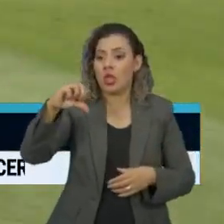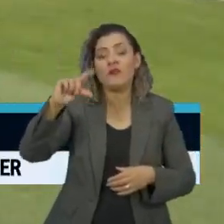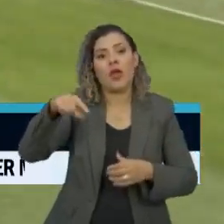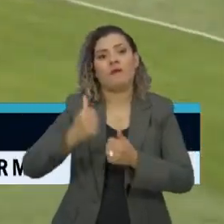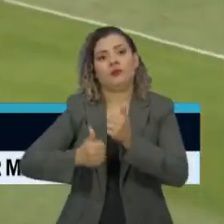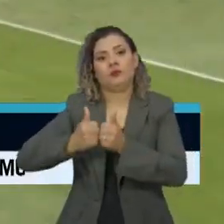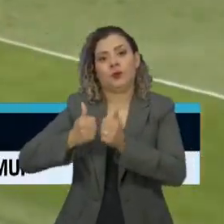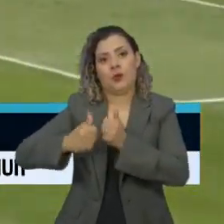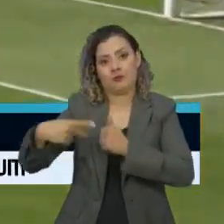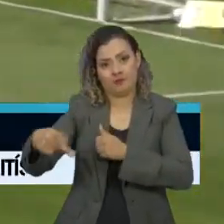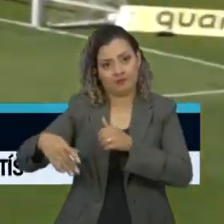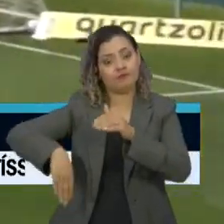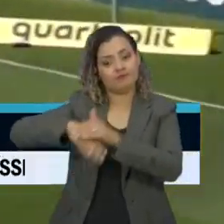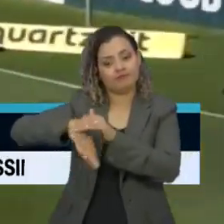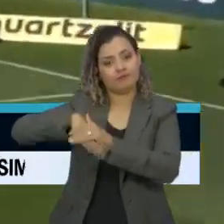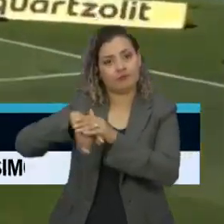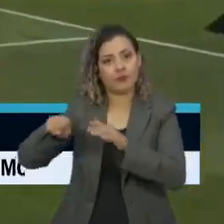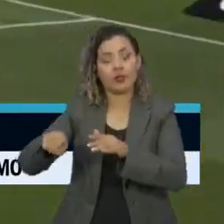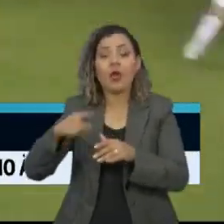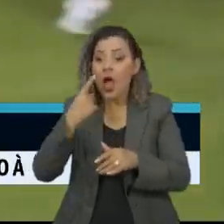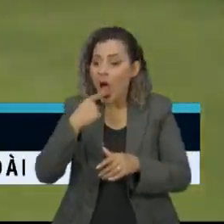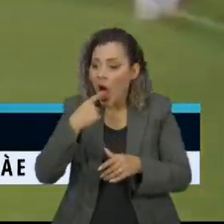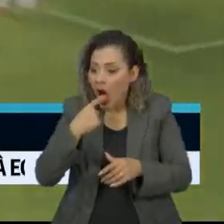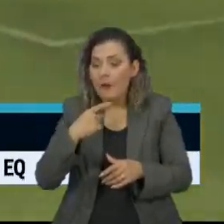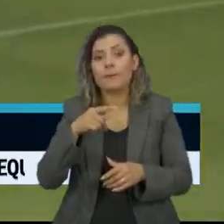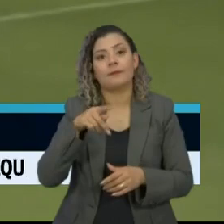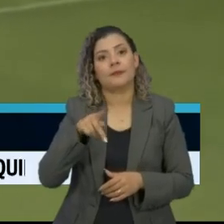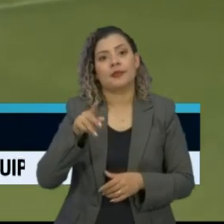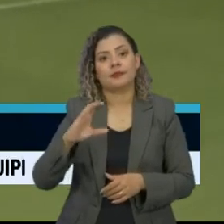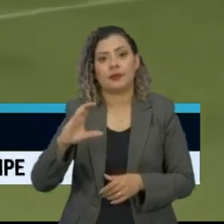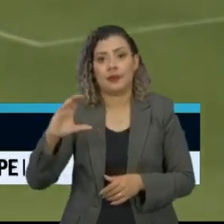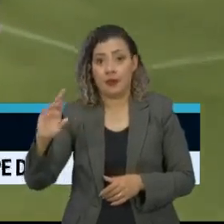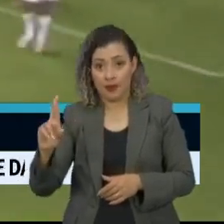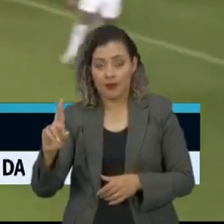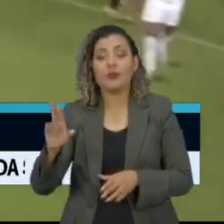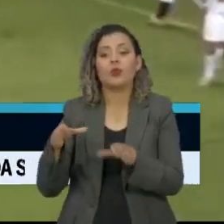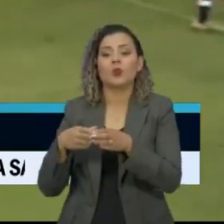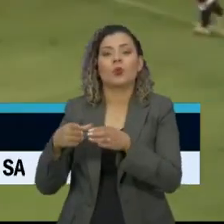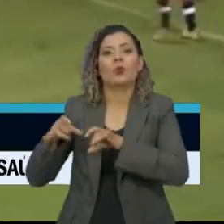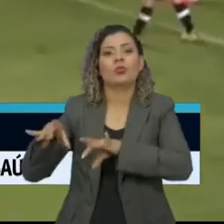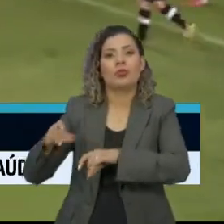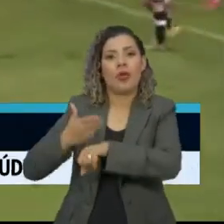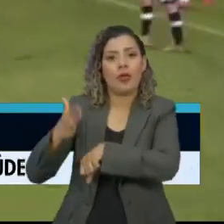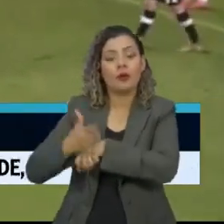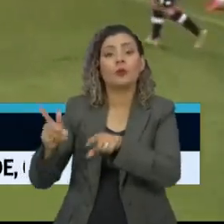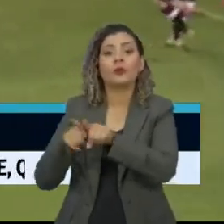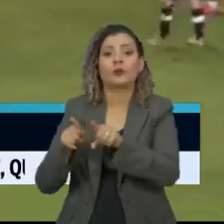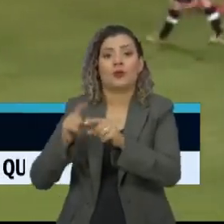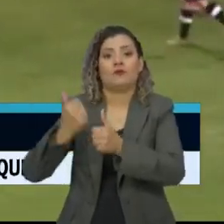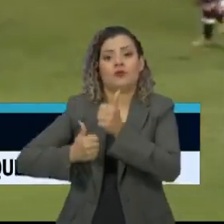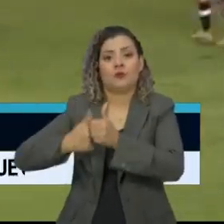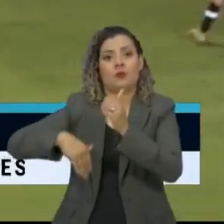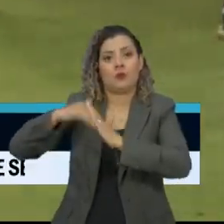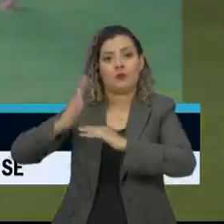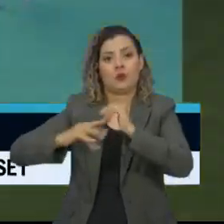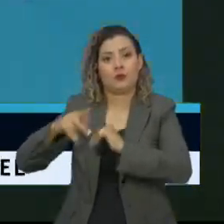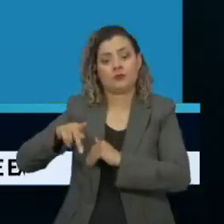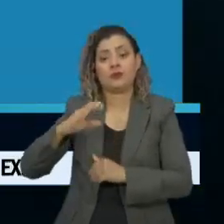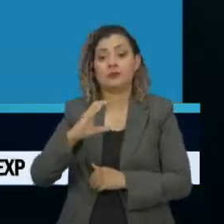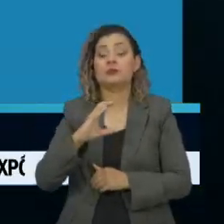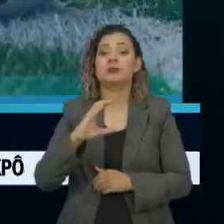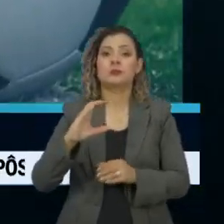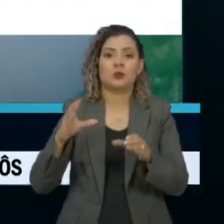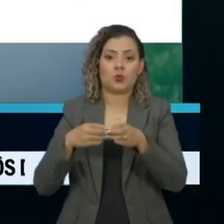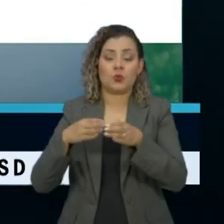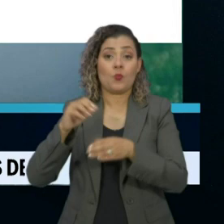a CBF divulgou um resumo dos testes PCR entre os jogadores e técnicos da Série A do Campeonato Brasileiro. Dos